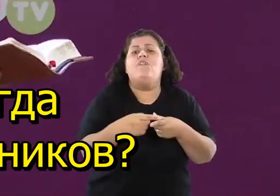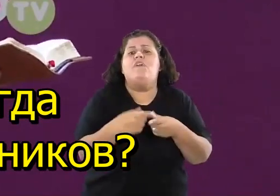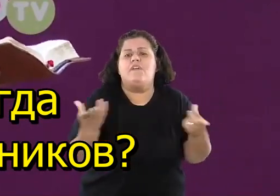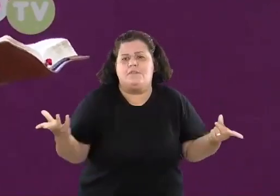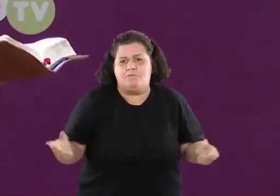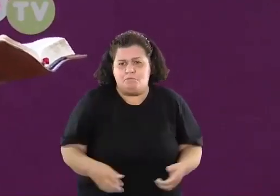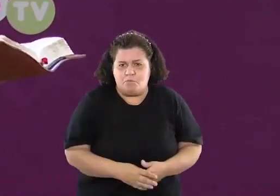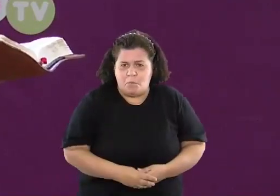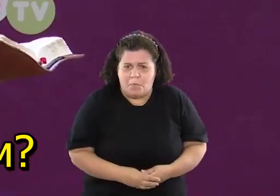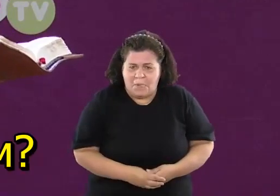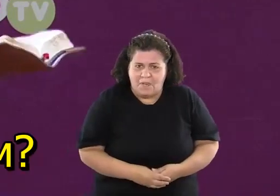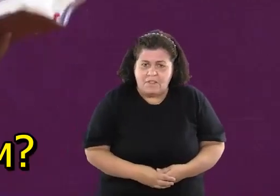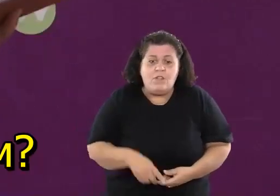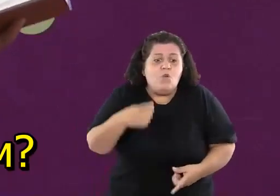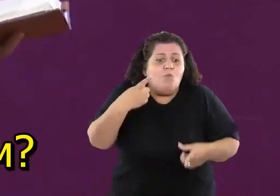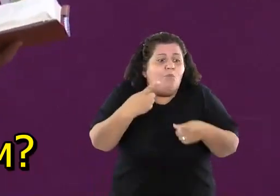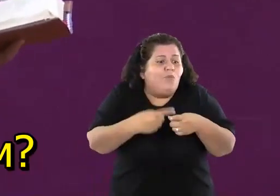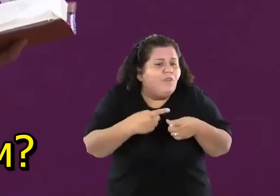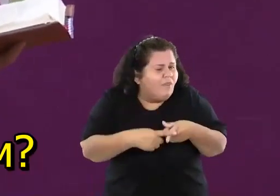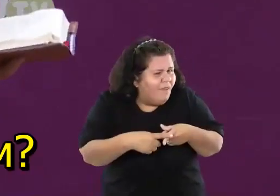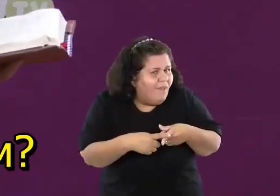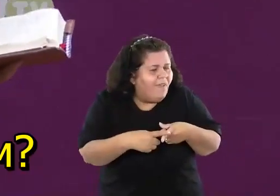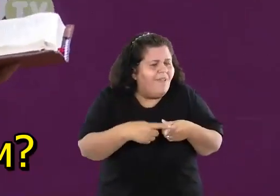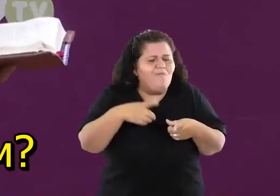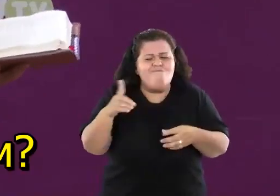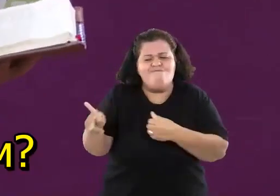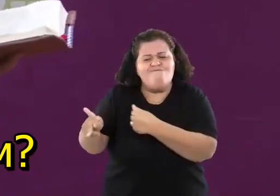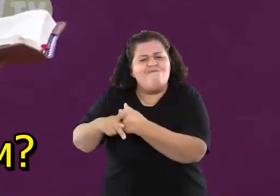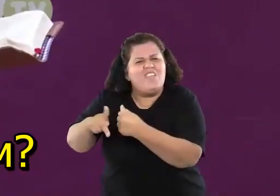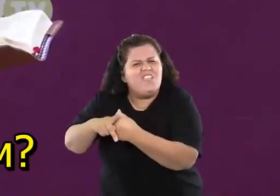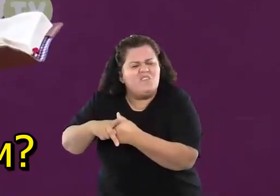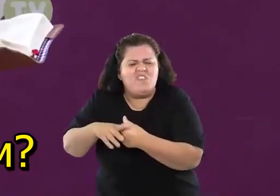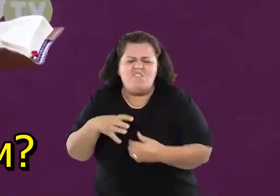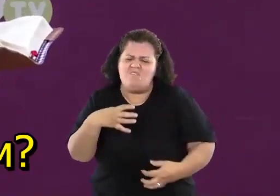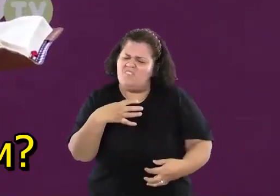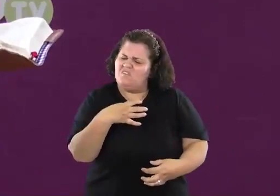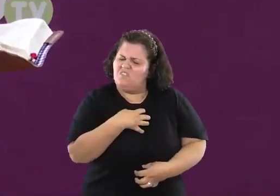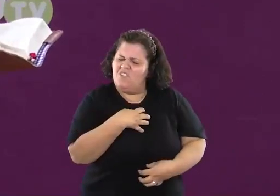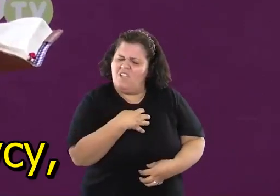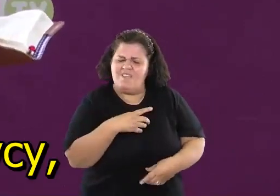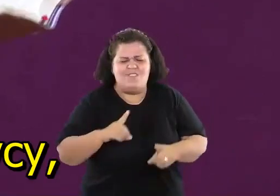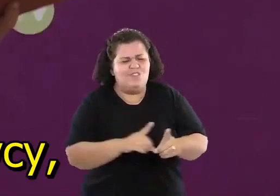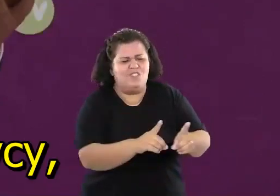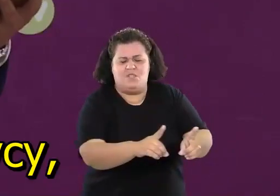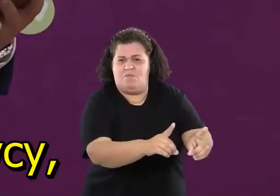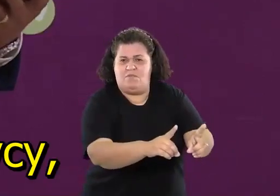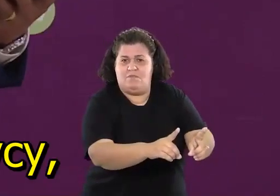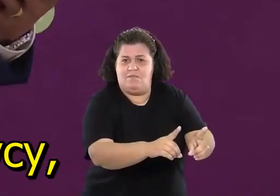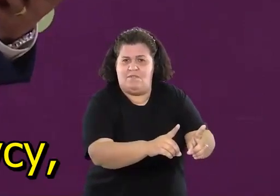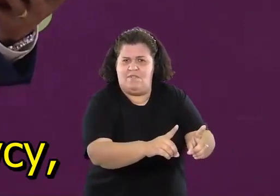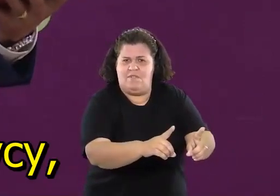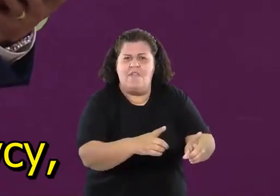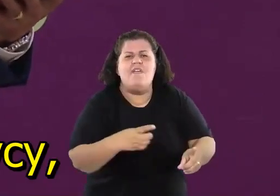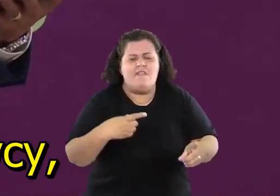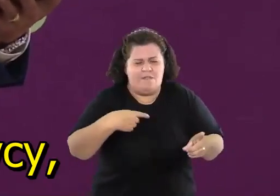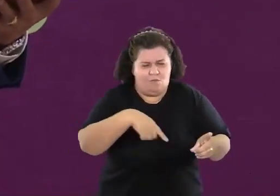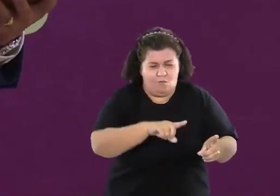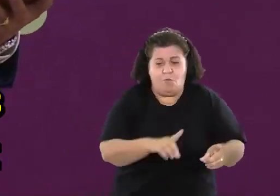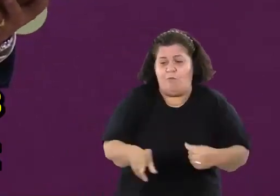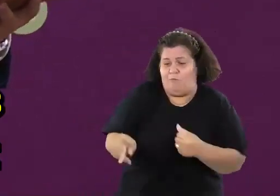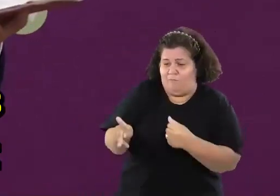discípulos? Porque a essas alturas o Pedro não se sentia mais discípulo. O Pedro que havia dito para